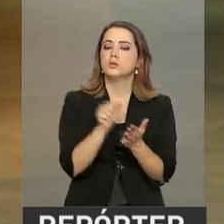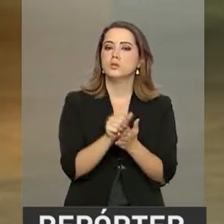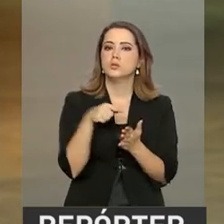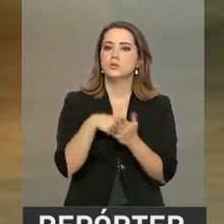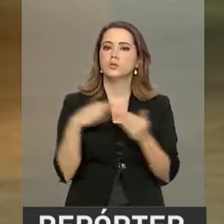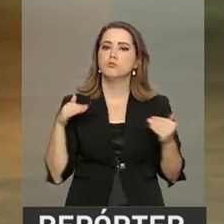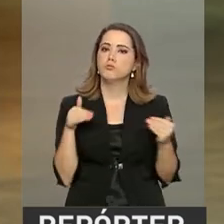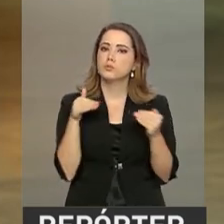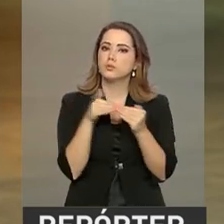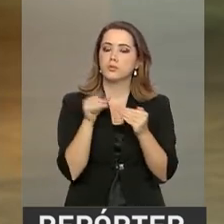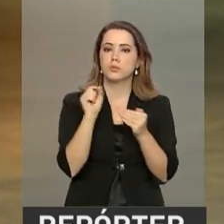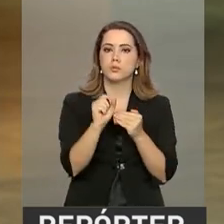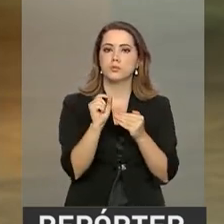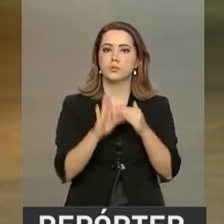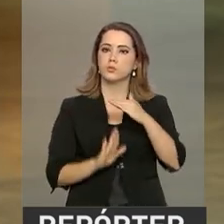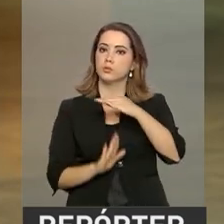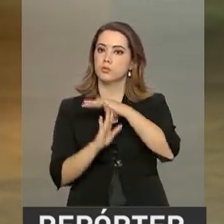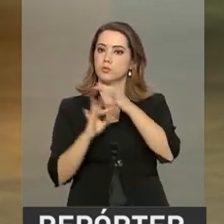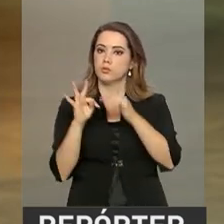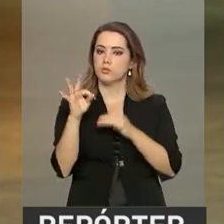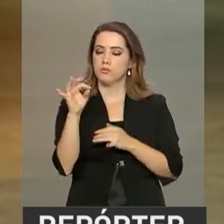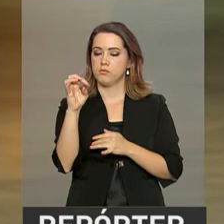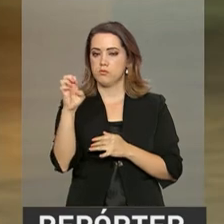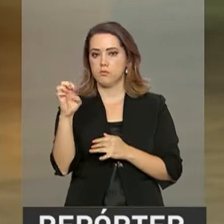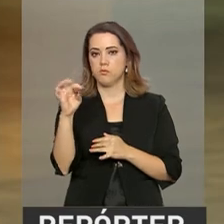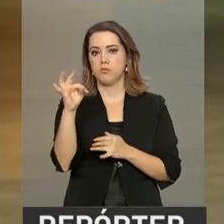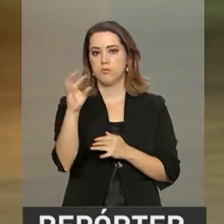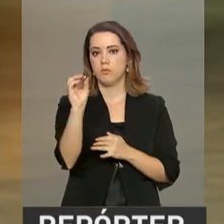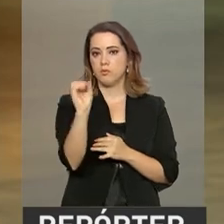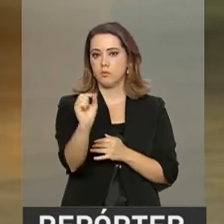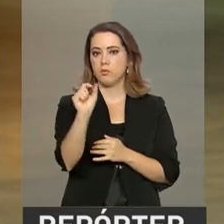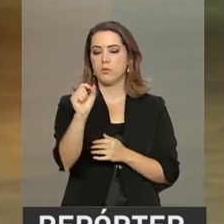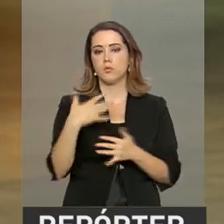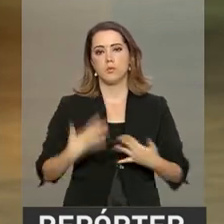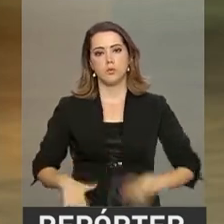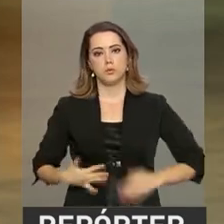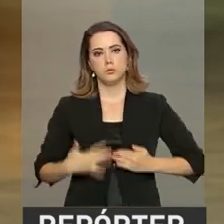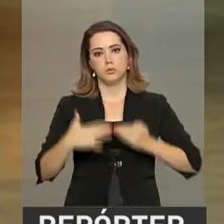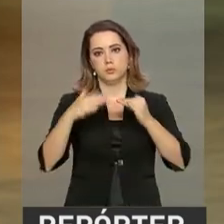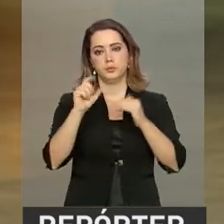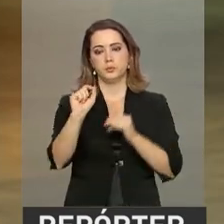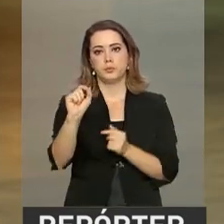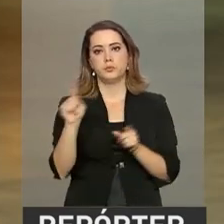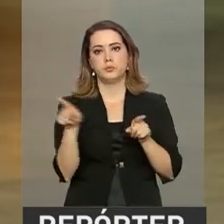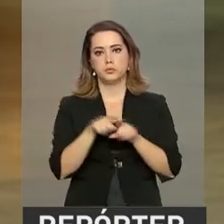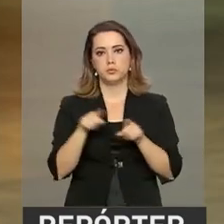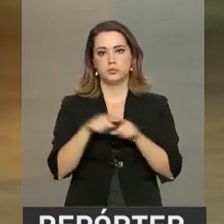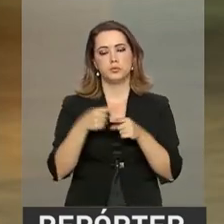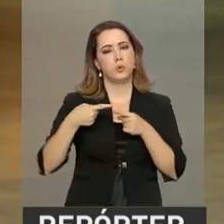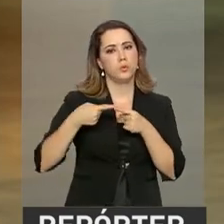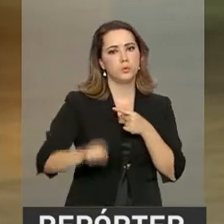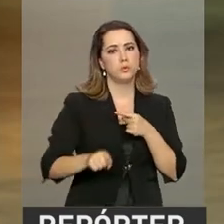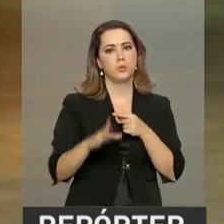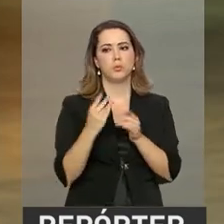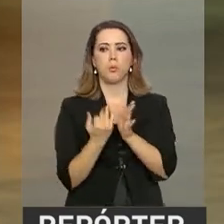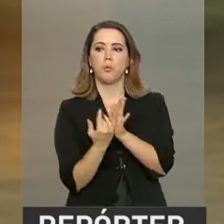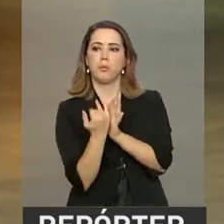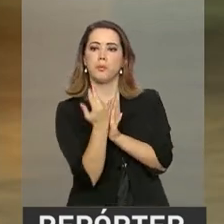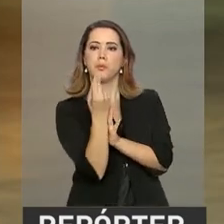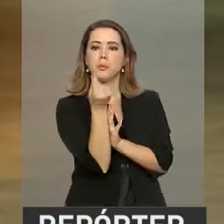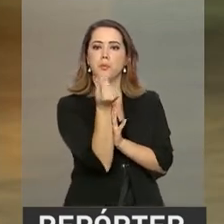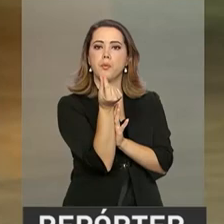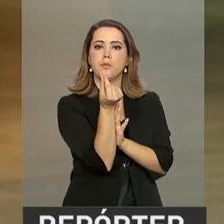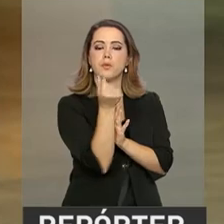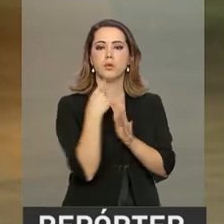ser o percentual da inflação do ano anterior. Os estados também ficam proibidos de conceder reajuste aos servidores públicos